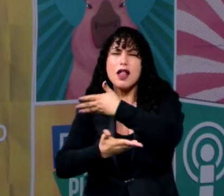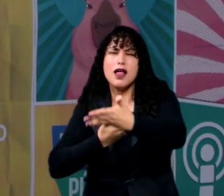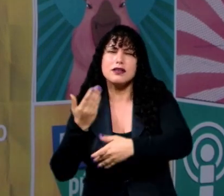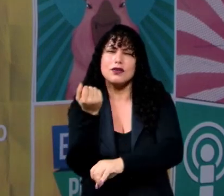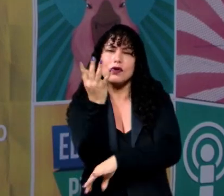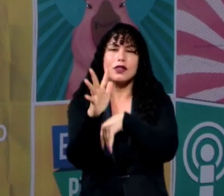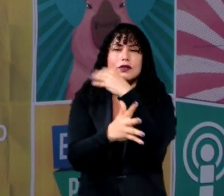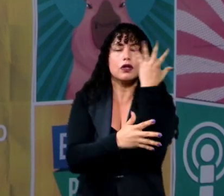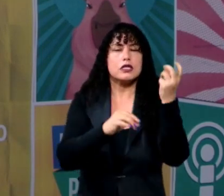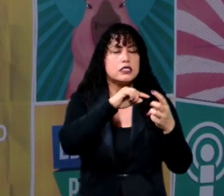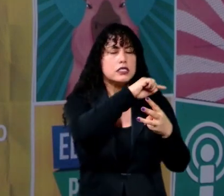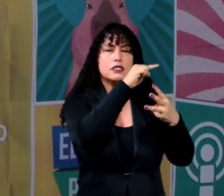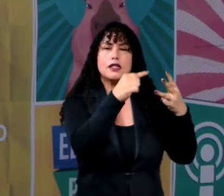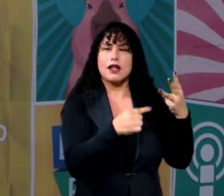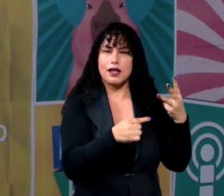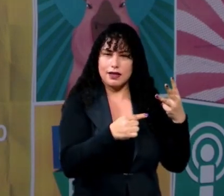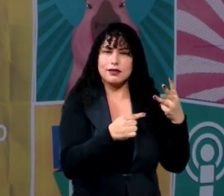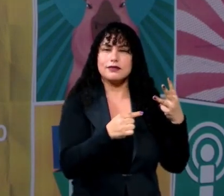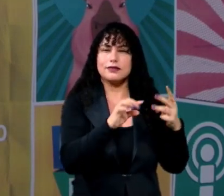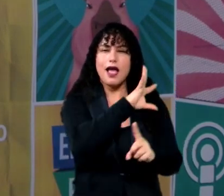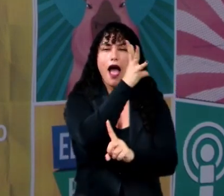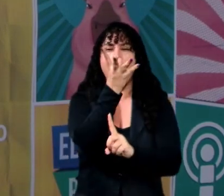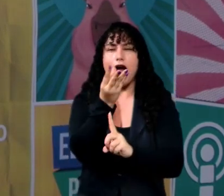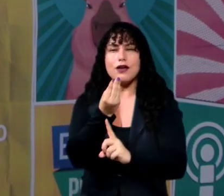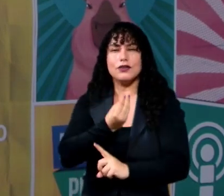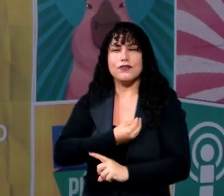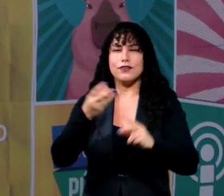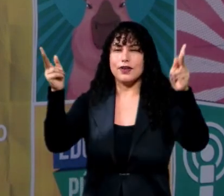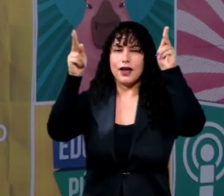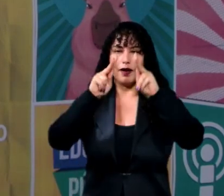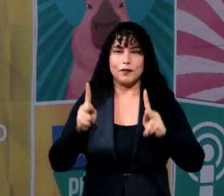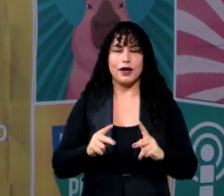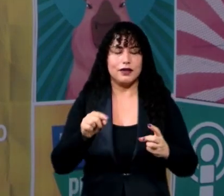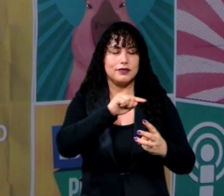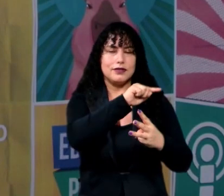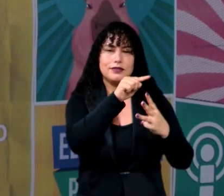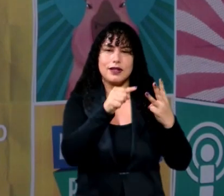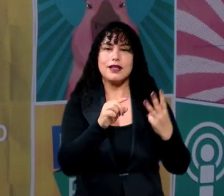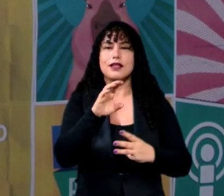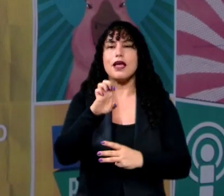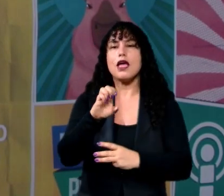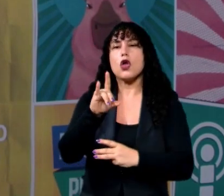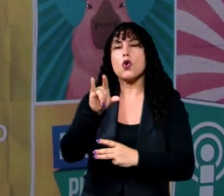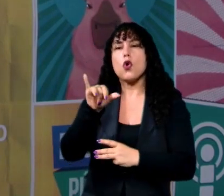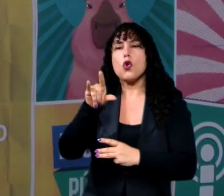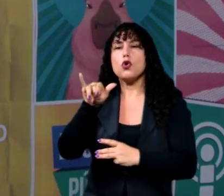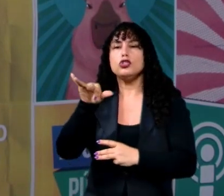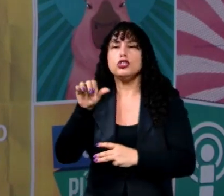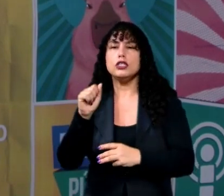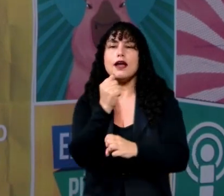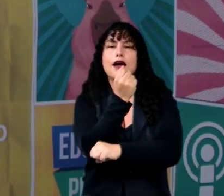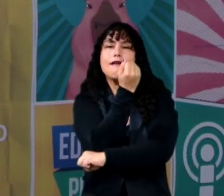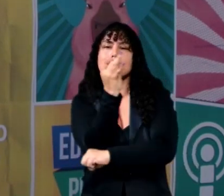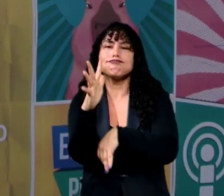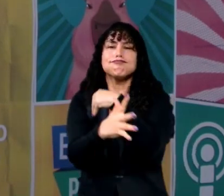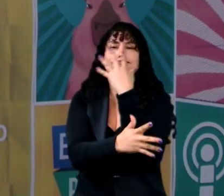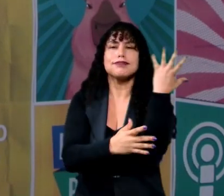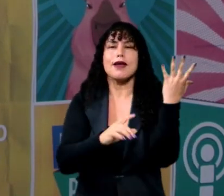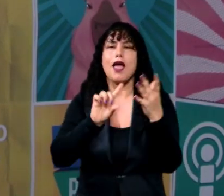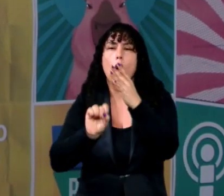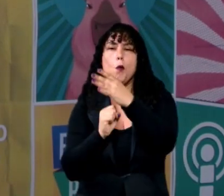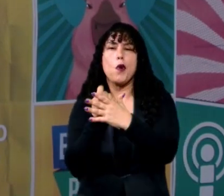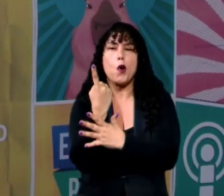essas 3 artes de viver a paz, essas 3 ecologias, na verdade, elas são uma